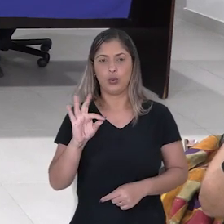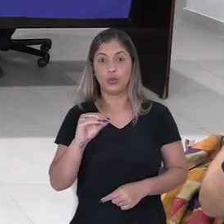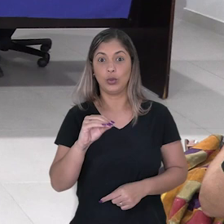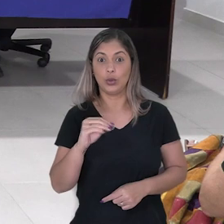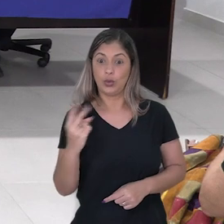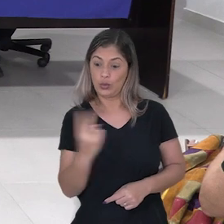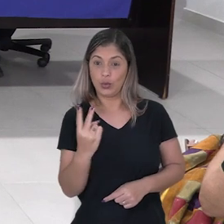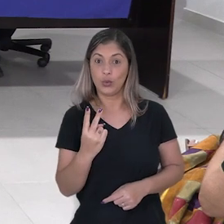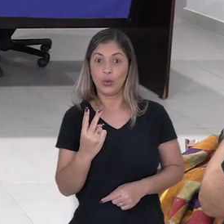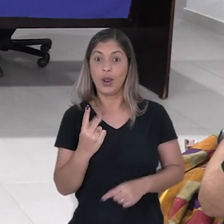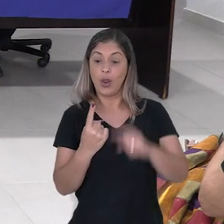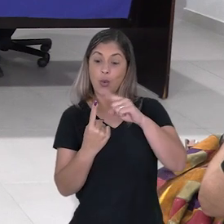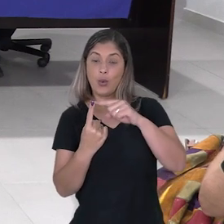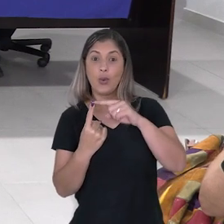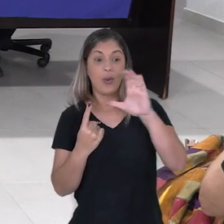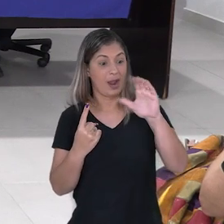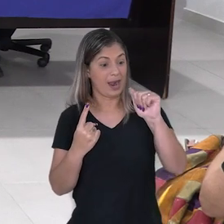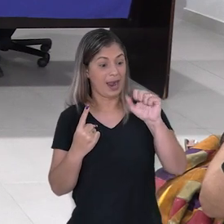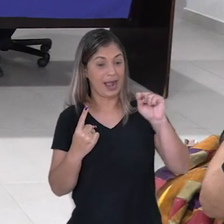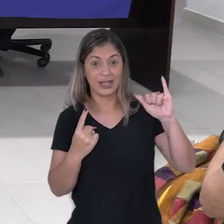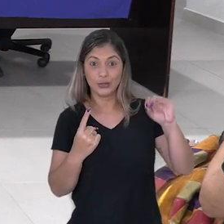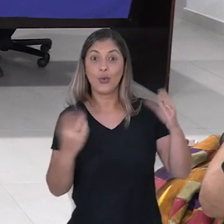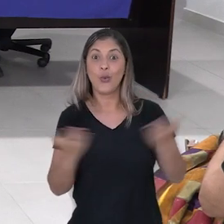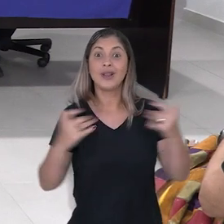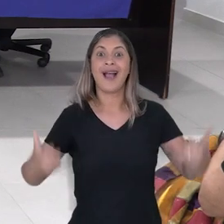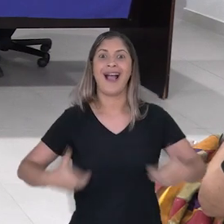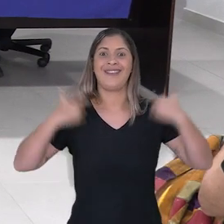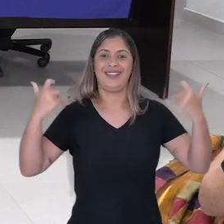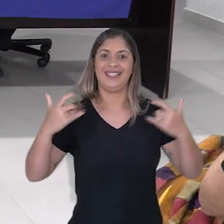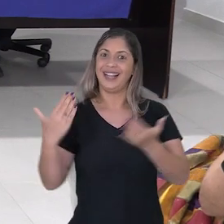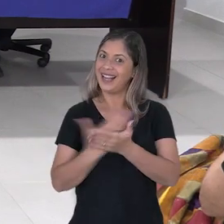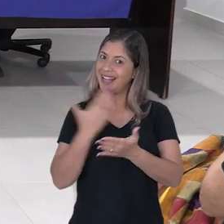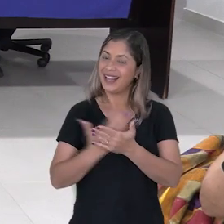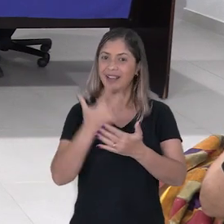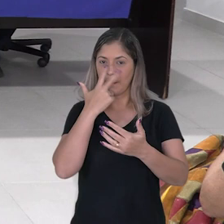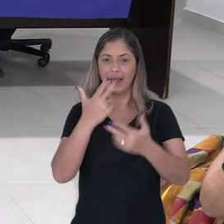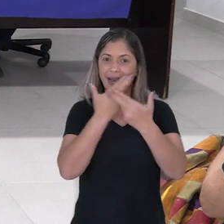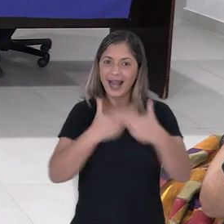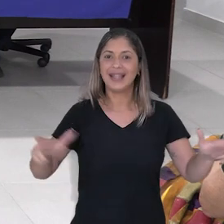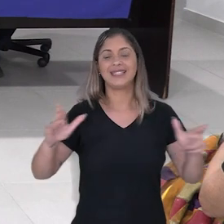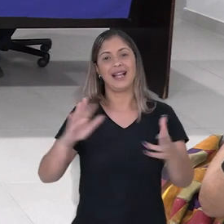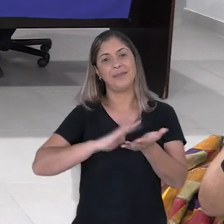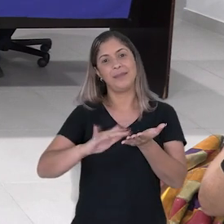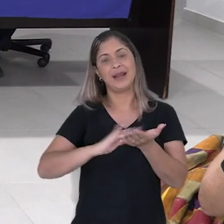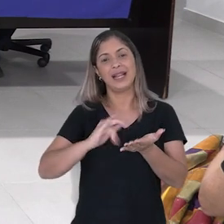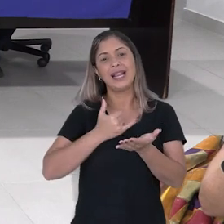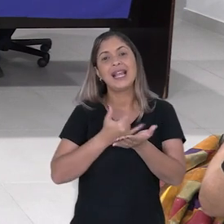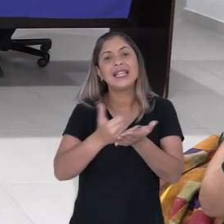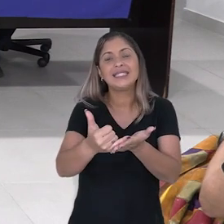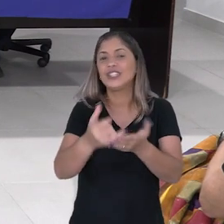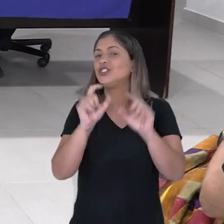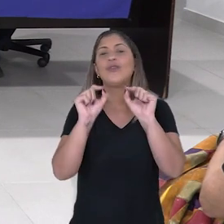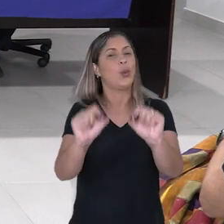um deles hoje faz aniversário, que é o Cássio Leite Vieira. Então, assim, eu acho que o livro está sendo lançado em Braille, numa iniciativa que o